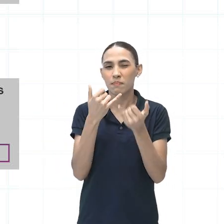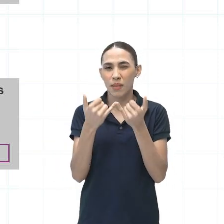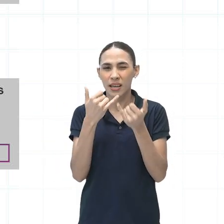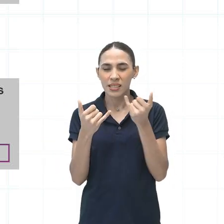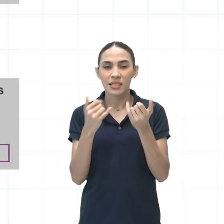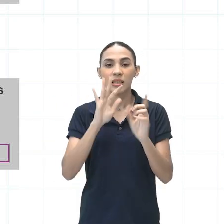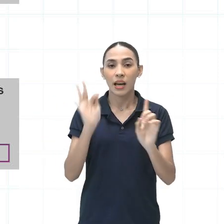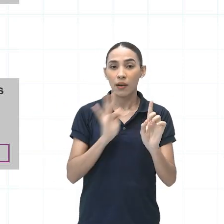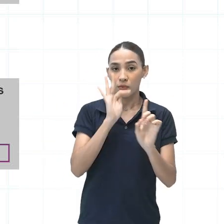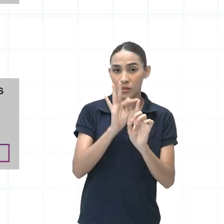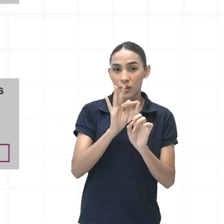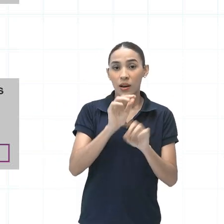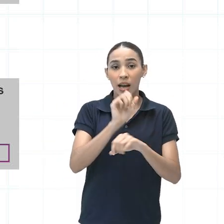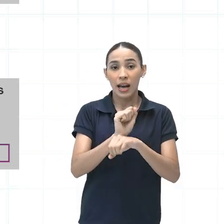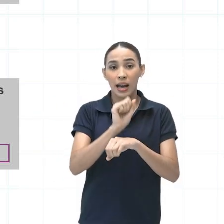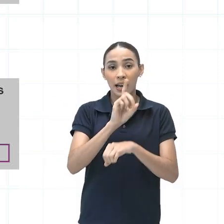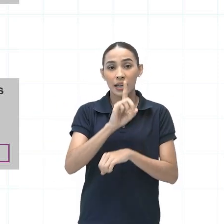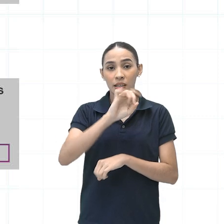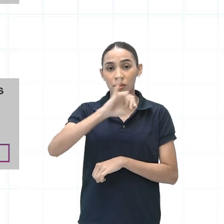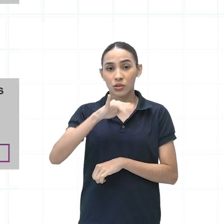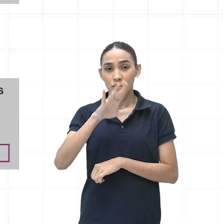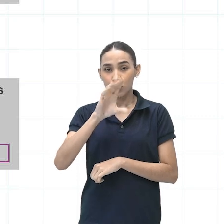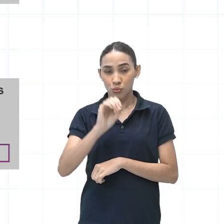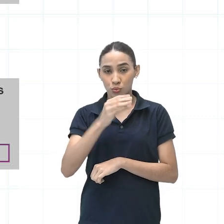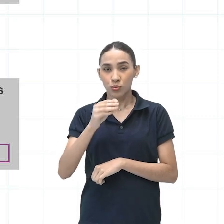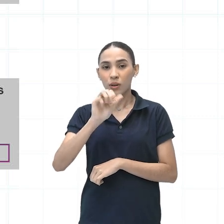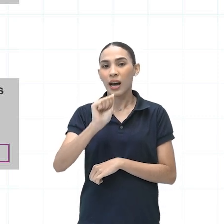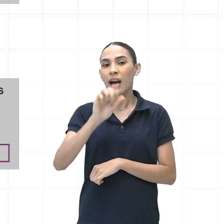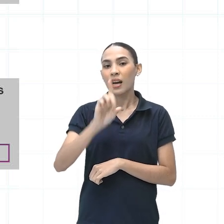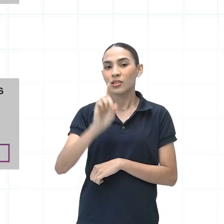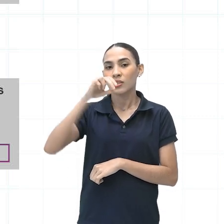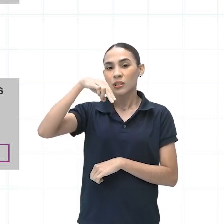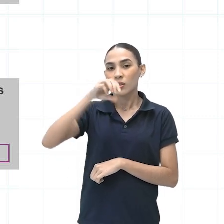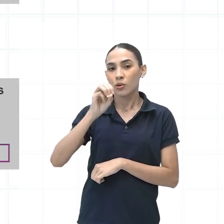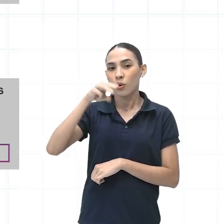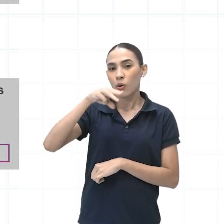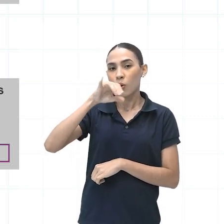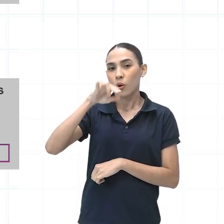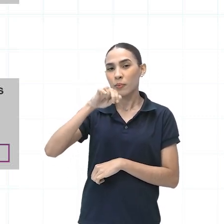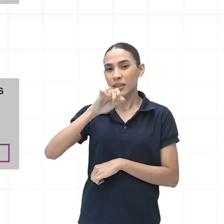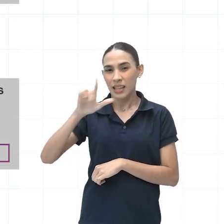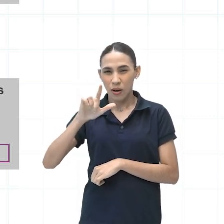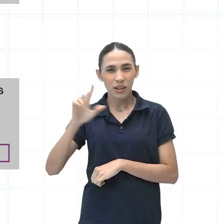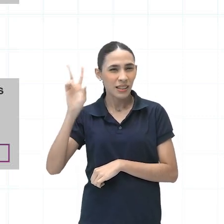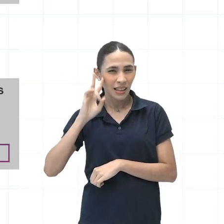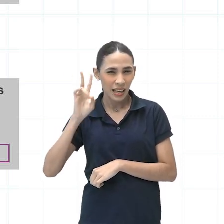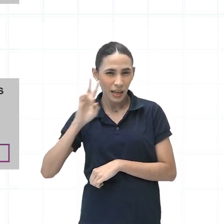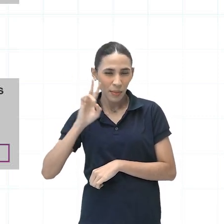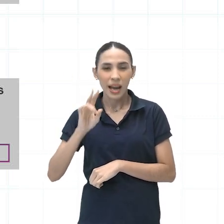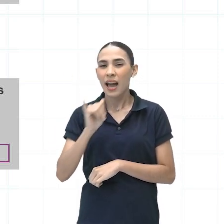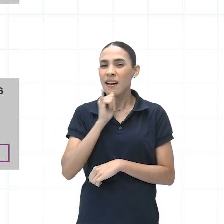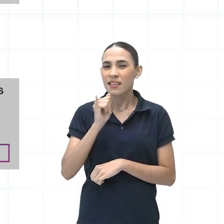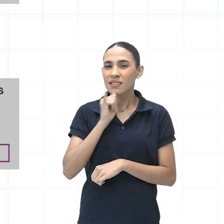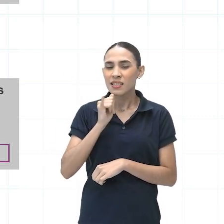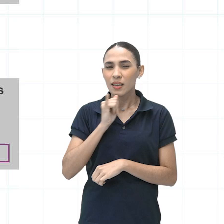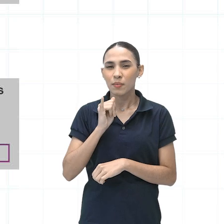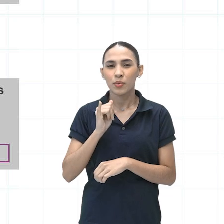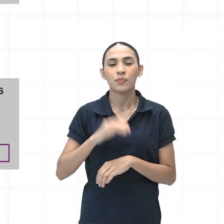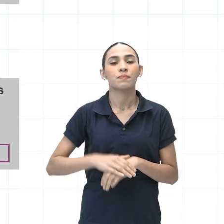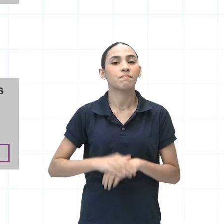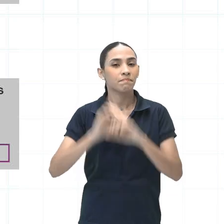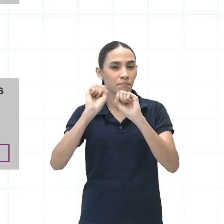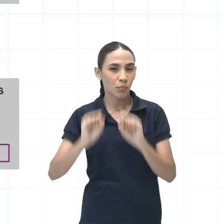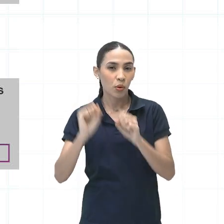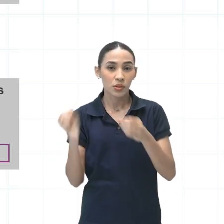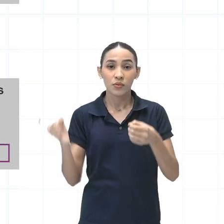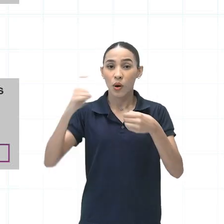semelhante à função de um adjunto adnominal. Lembra disso? Aquelas circunstâncias? Pois é, elas vão voltar